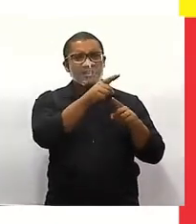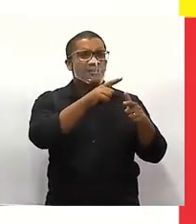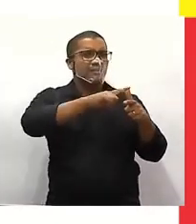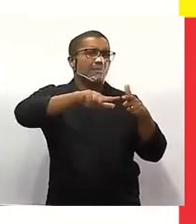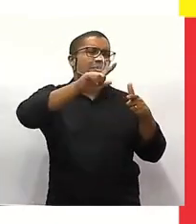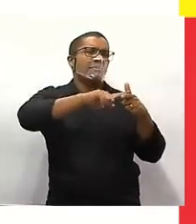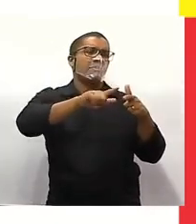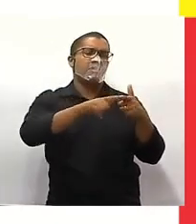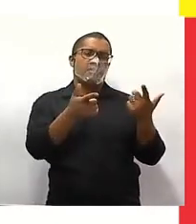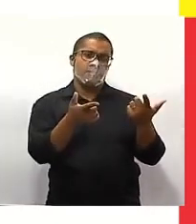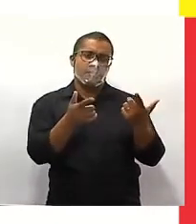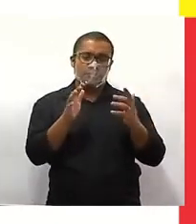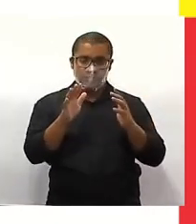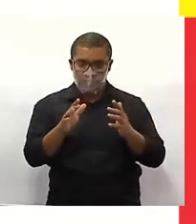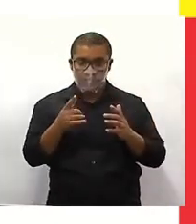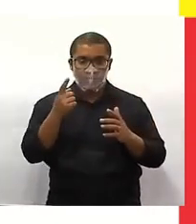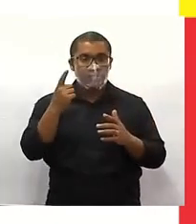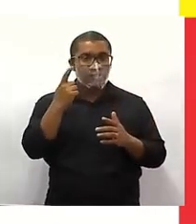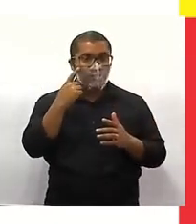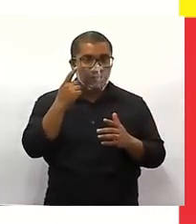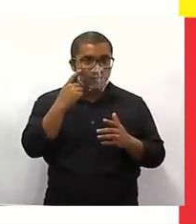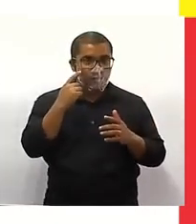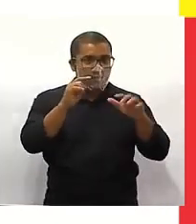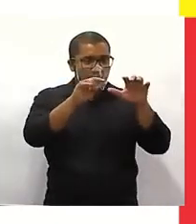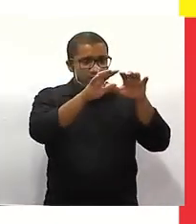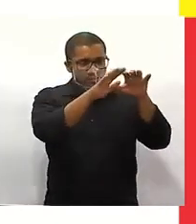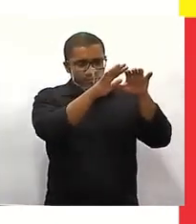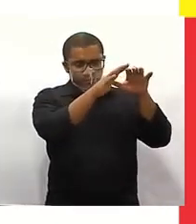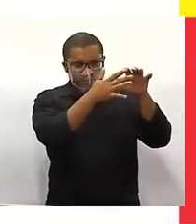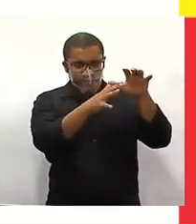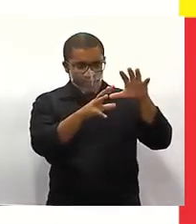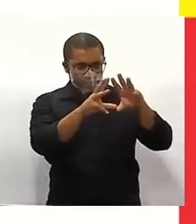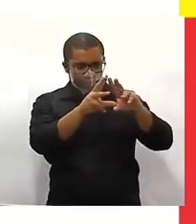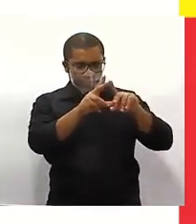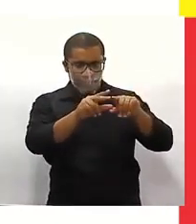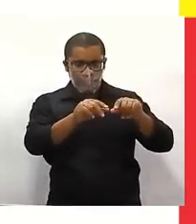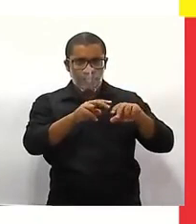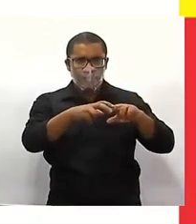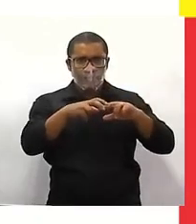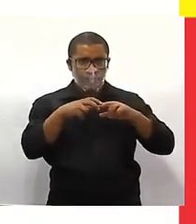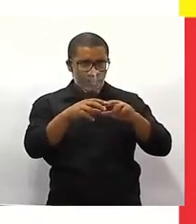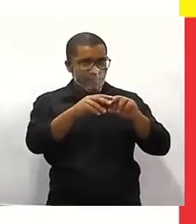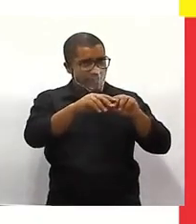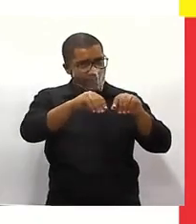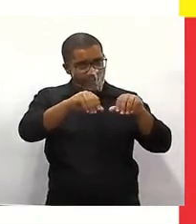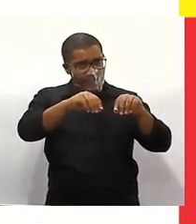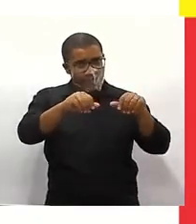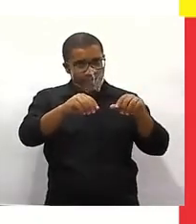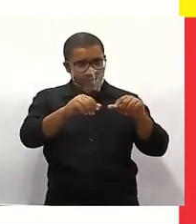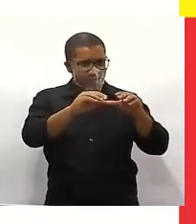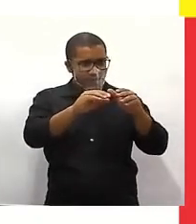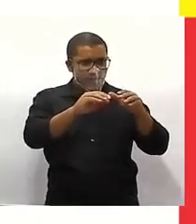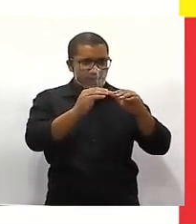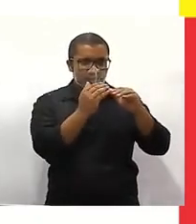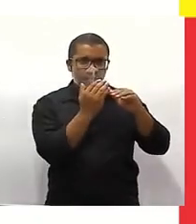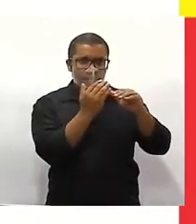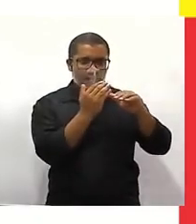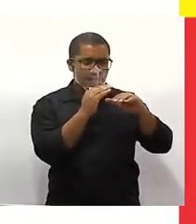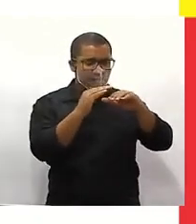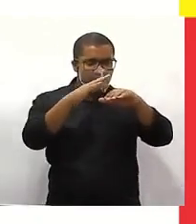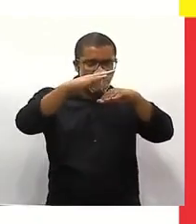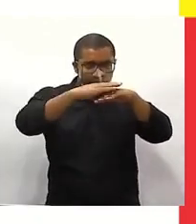Eliminação das camadas superficiais do solo, destruição de